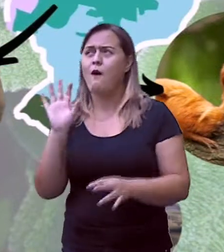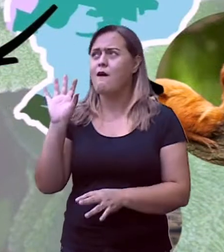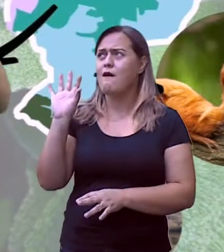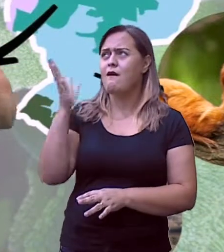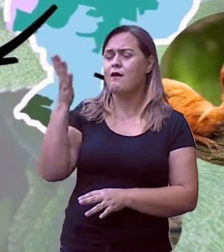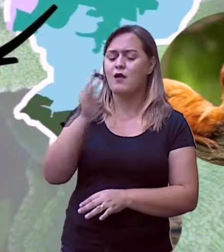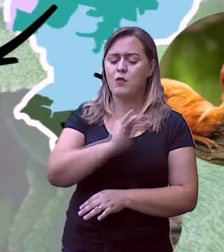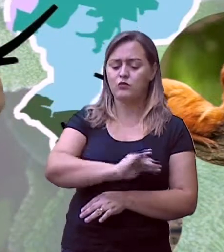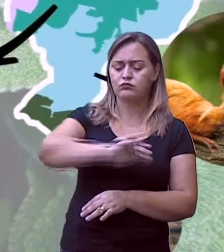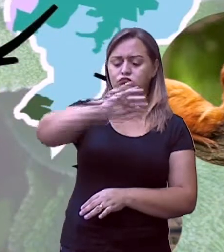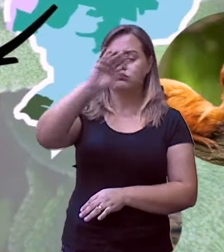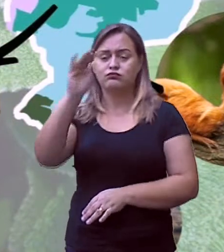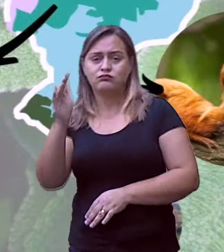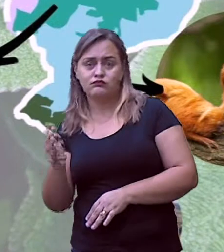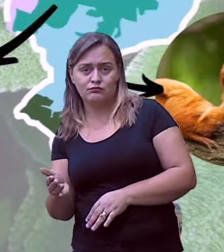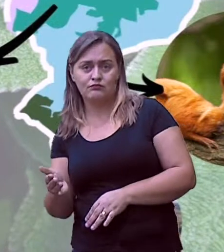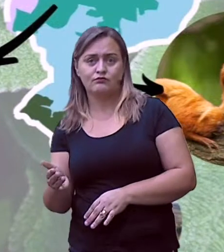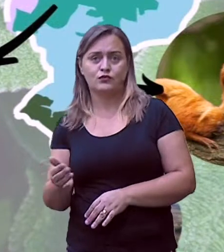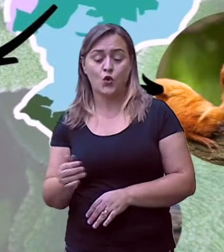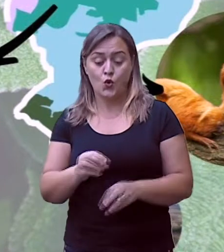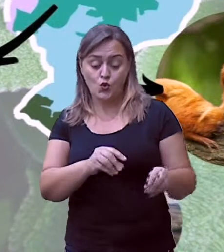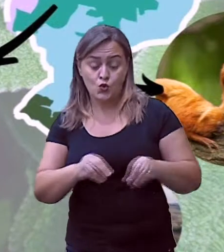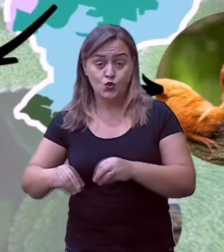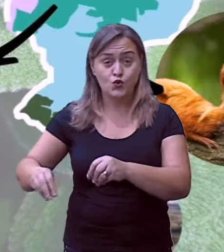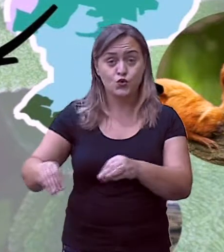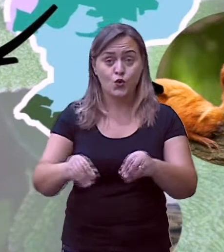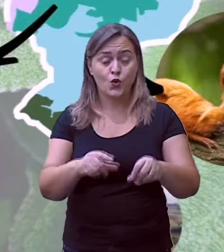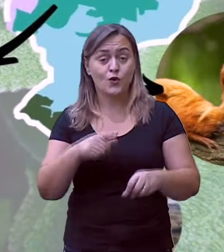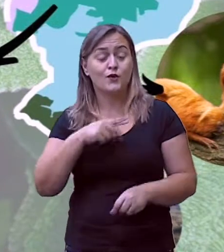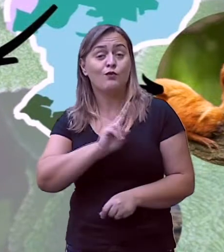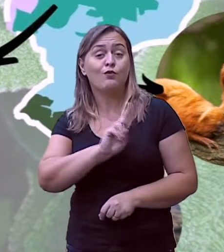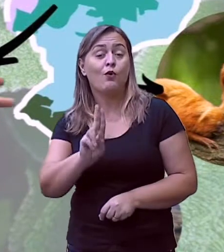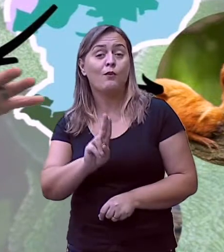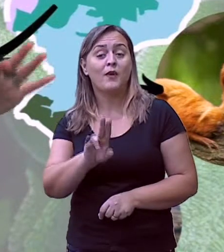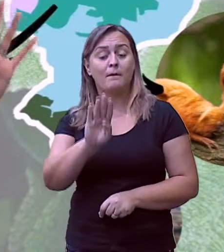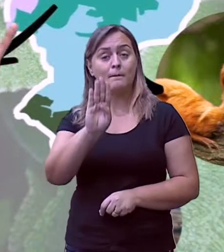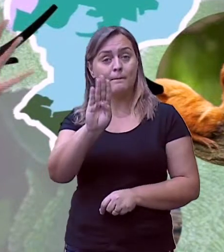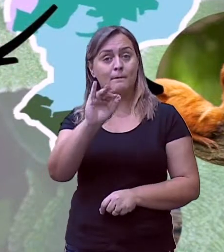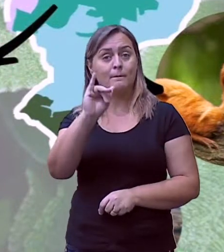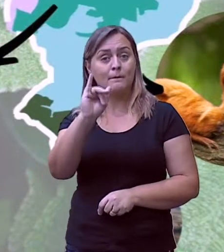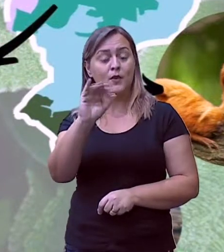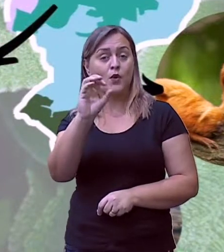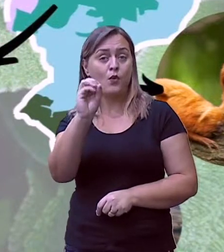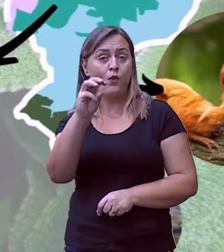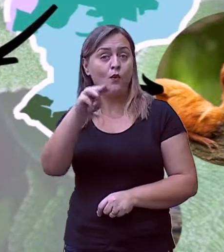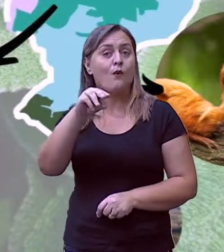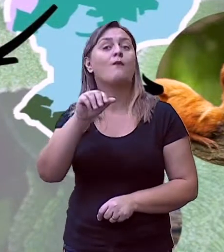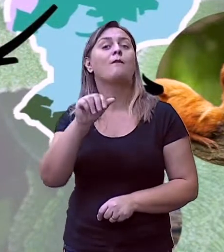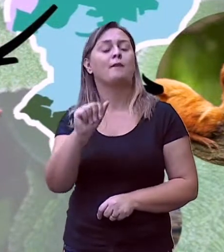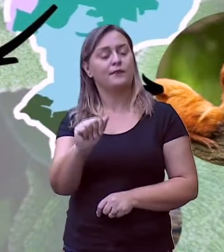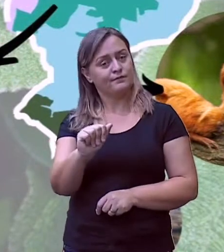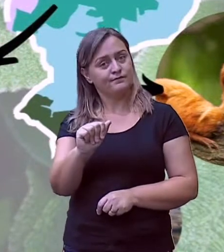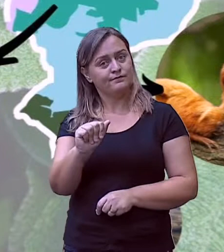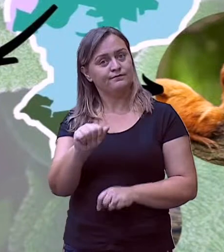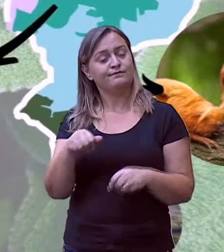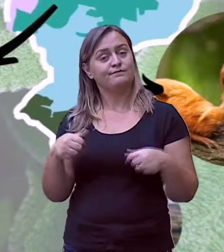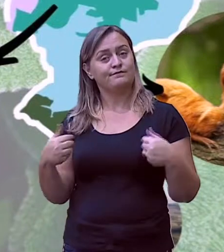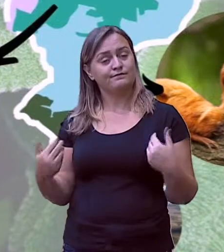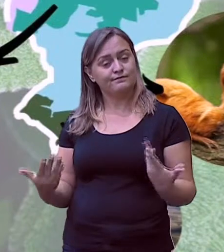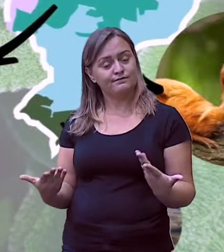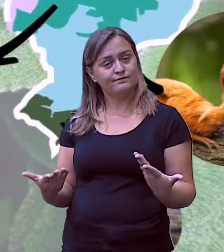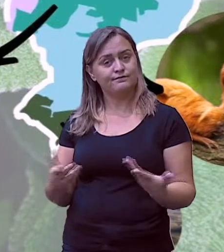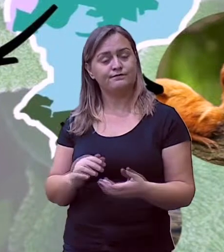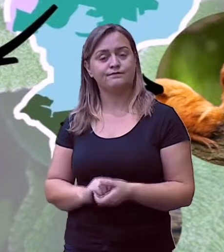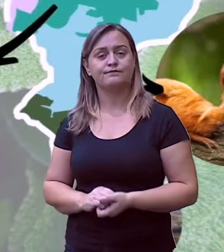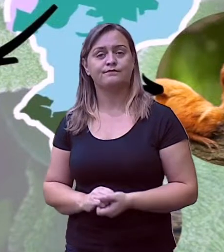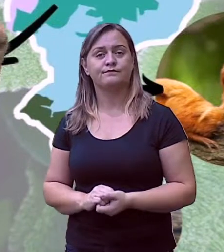solo recebe o nome de bioma. As áreas geográficas onde se observa um bioma predominante,